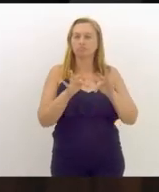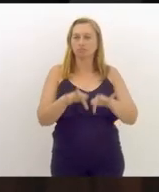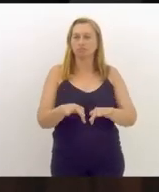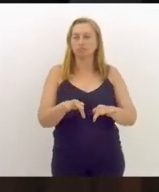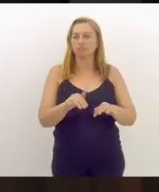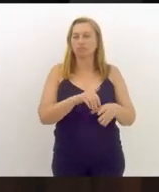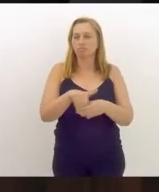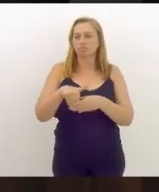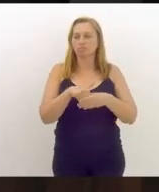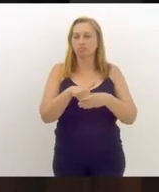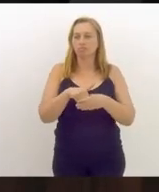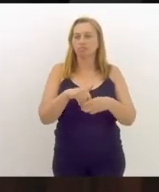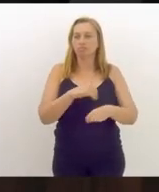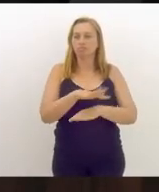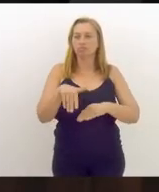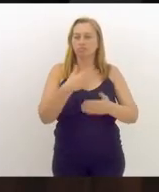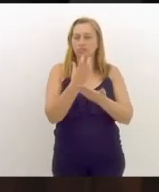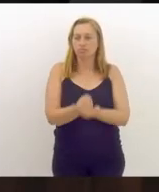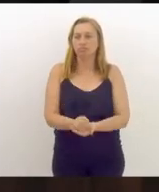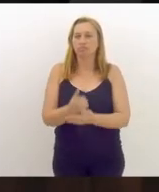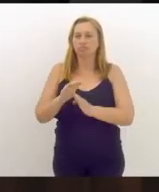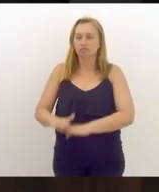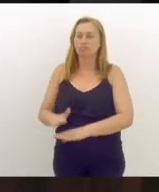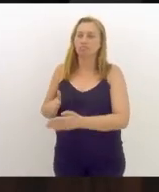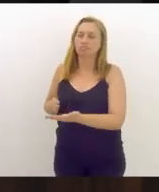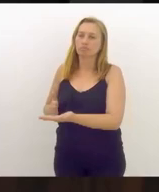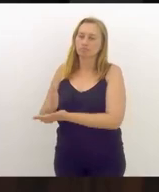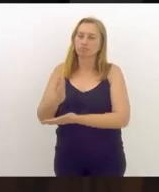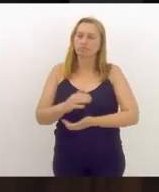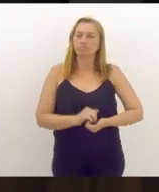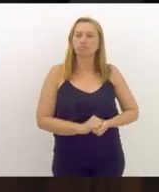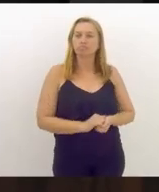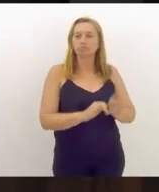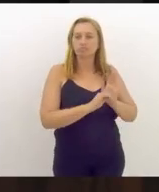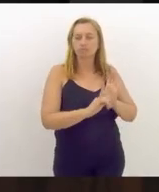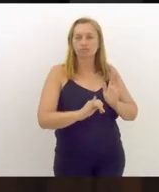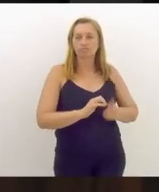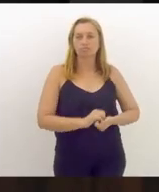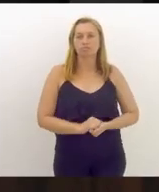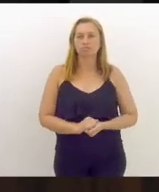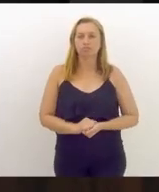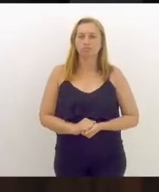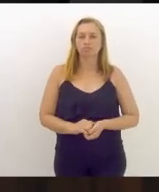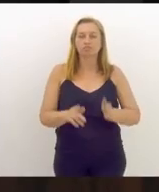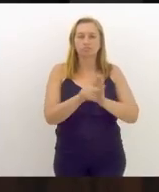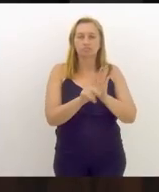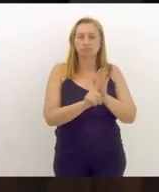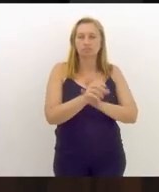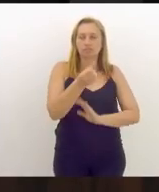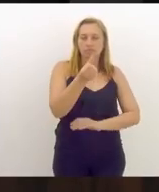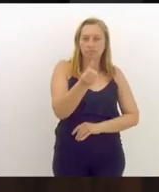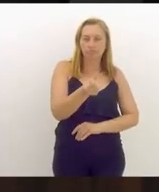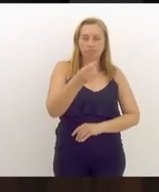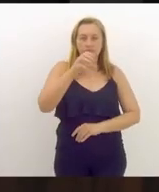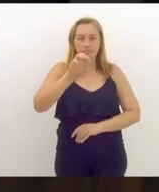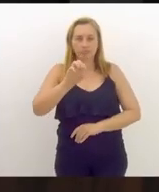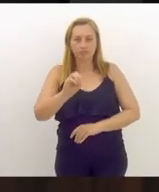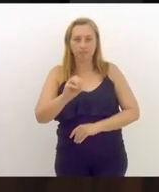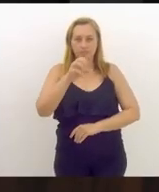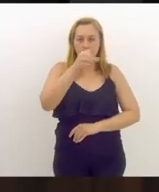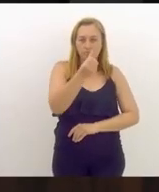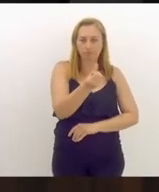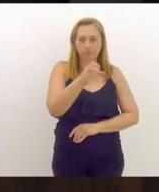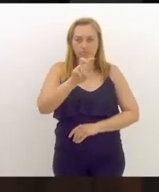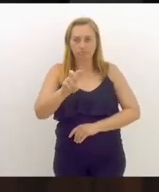a discussão em votação senhores que aprovam permaneça Como estão aprovado vai ao autógrafo projeto de lei 6065 a de 22